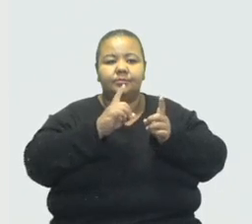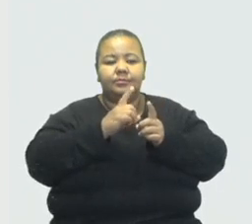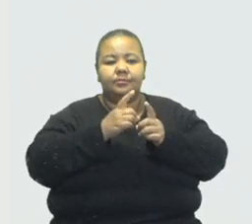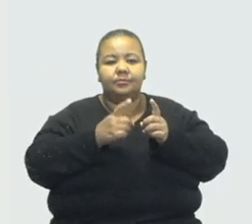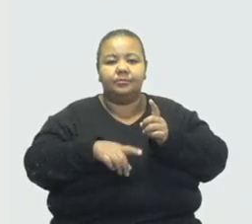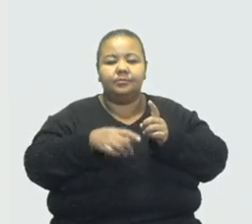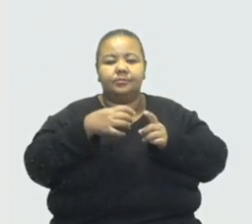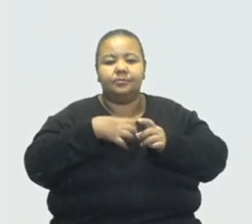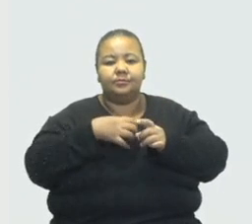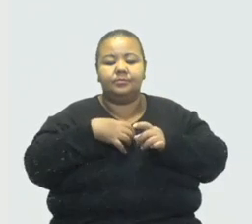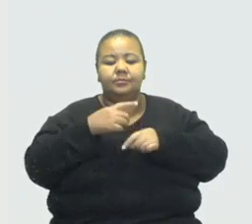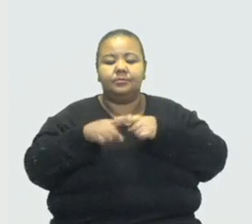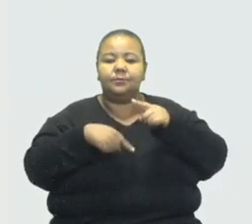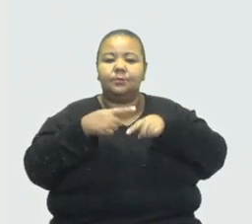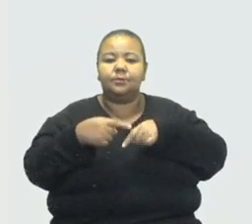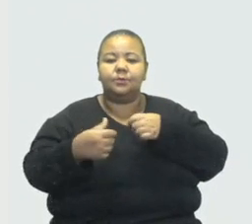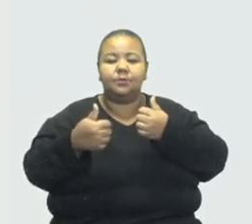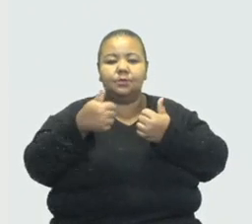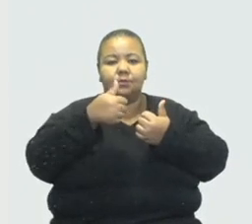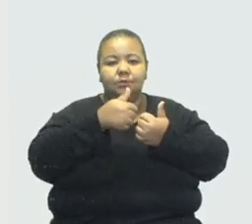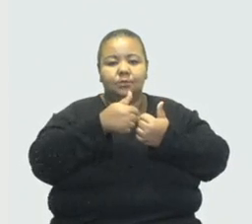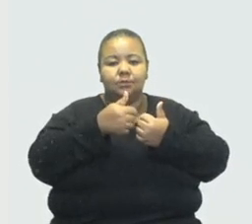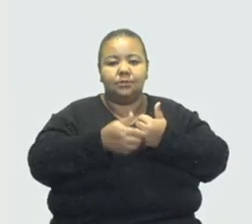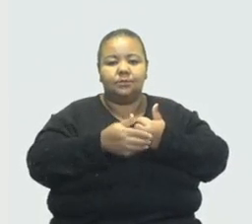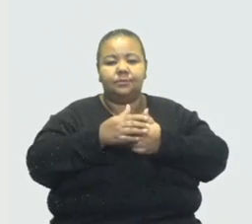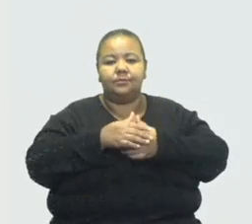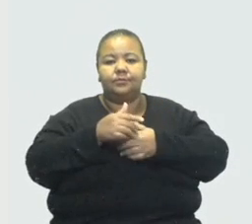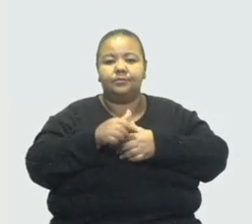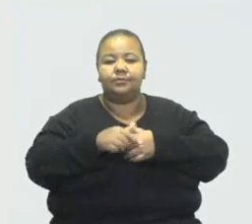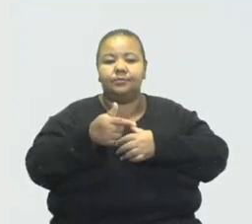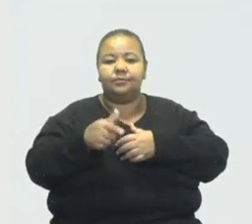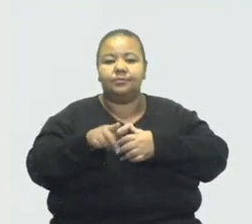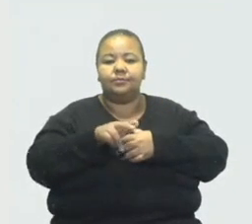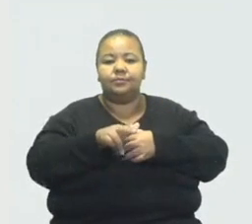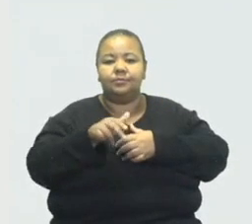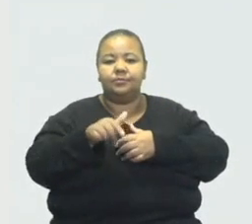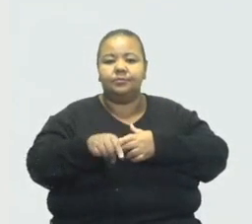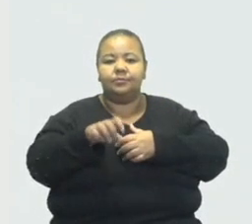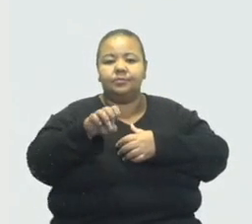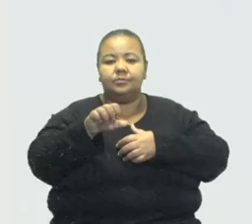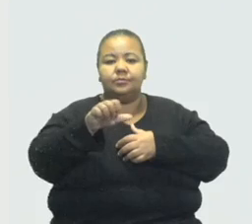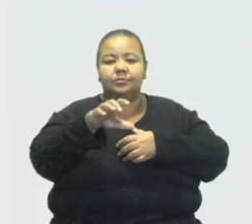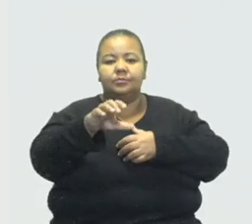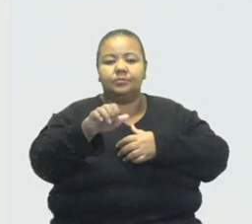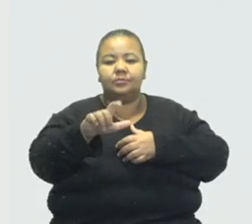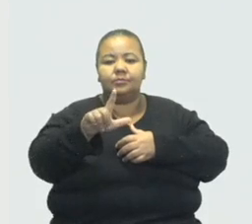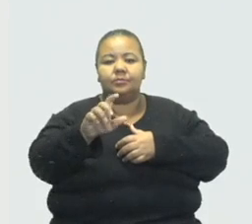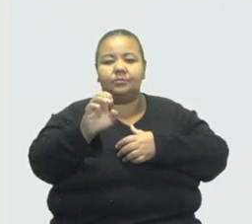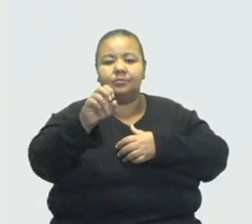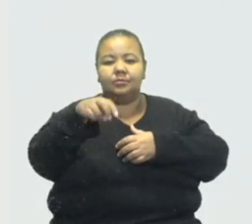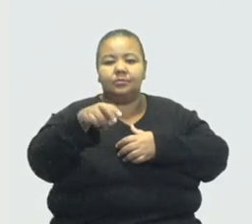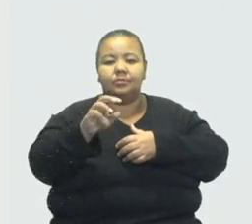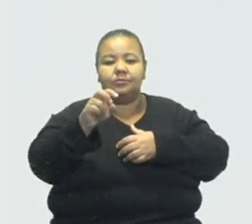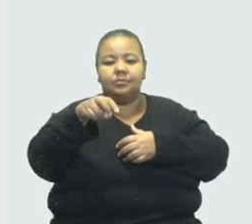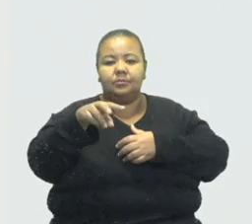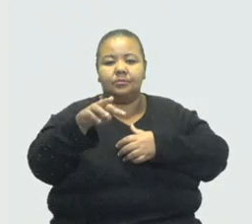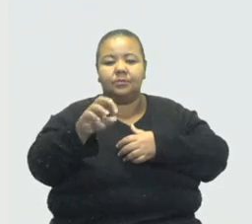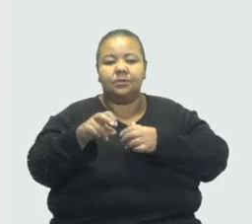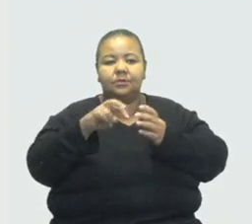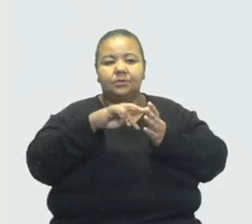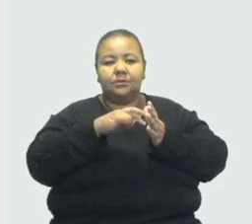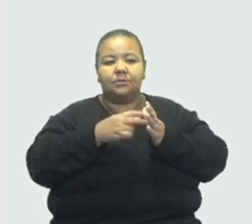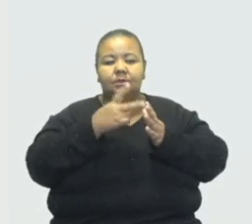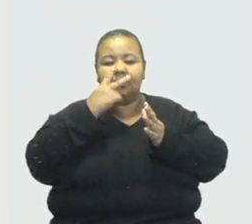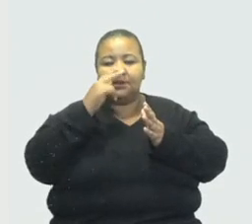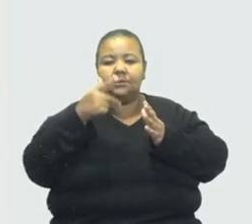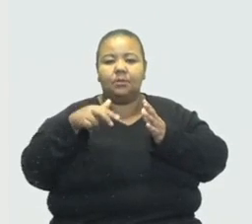situação e depois fazer por substituições sucessivas. Mas o próprio nome de escalonamento vem dessa ideia de deixar